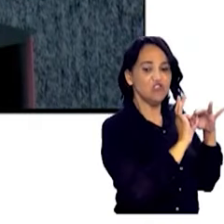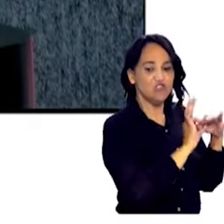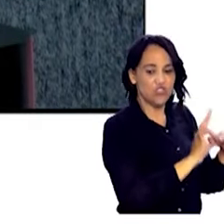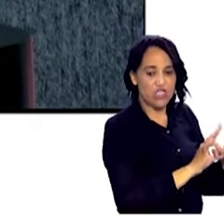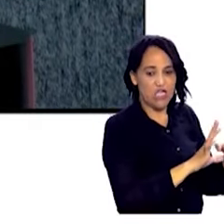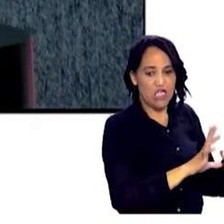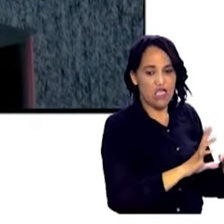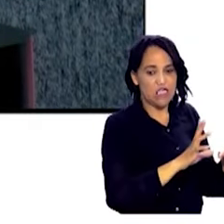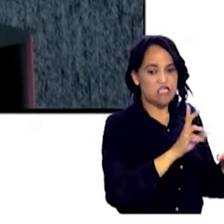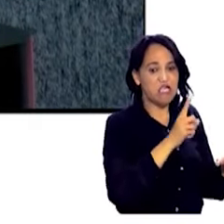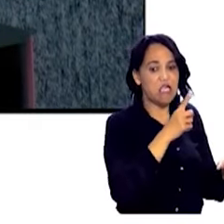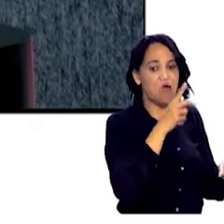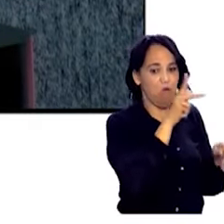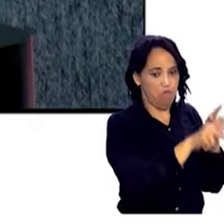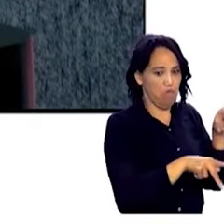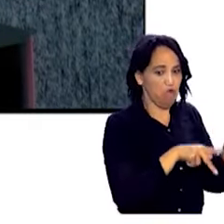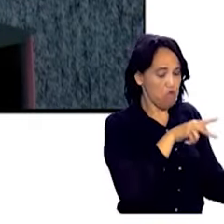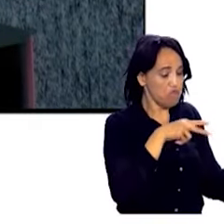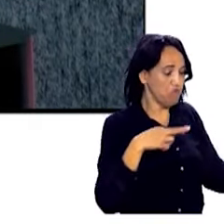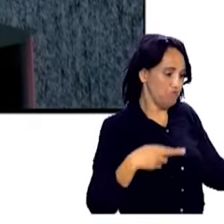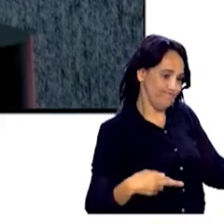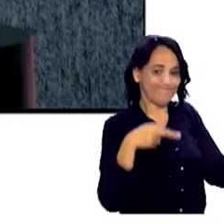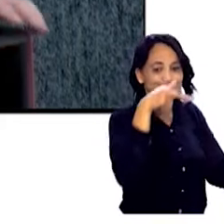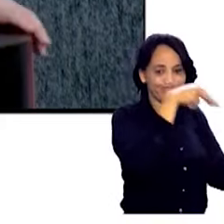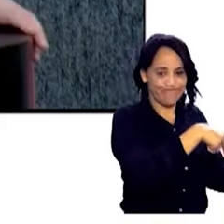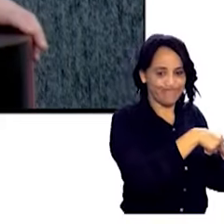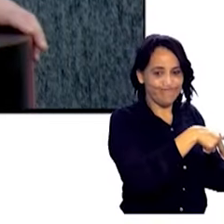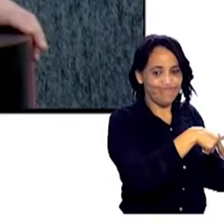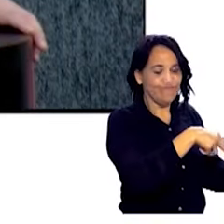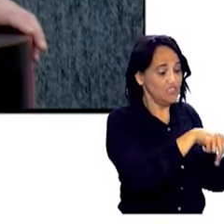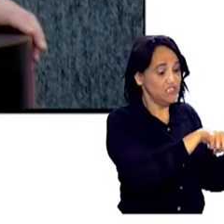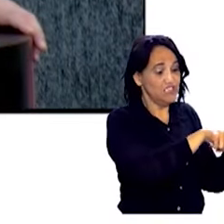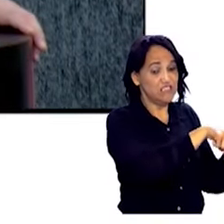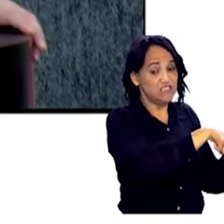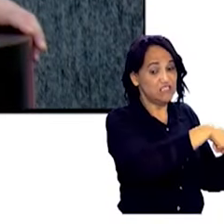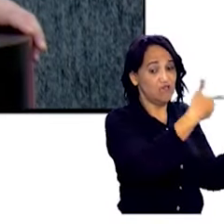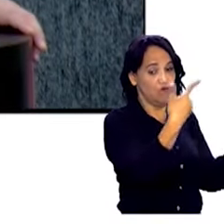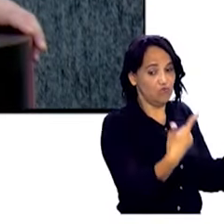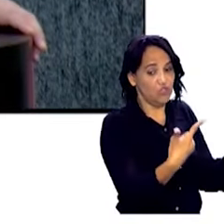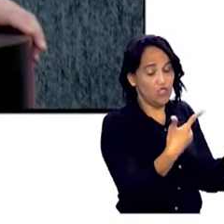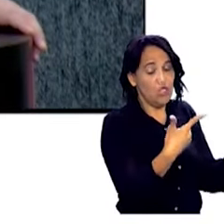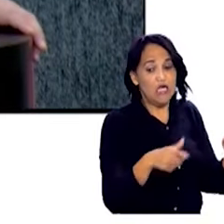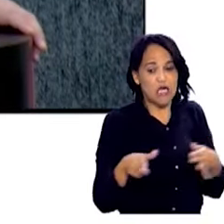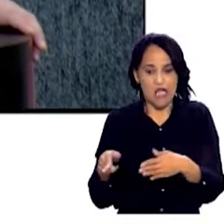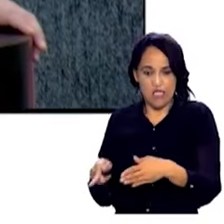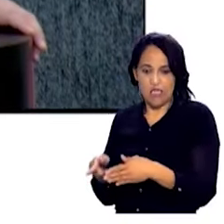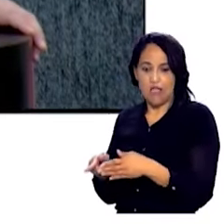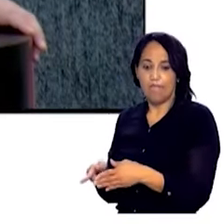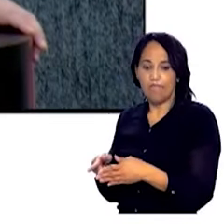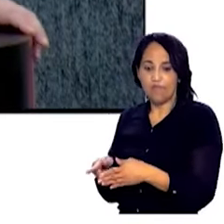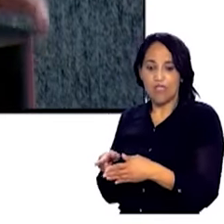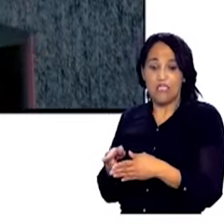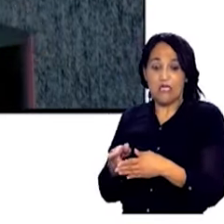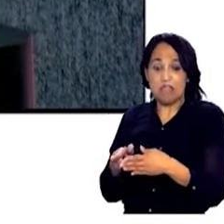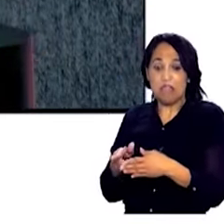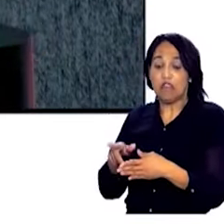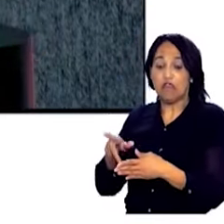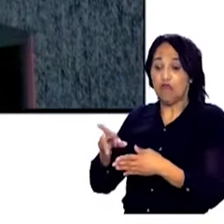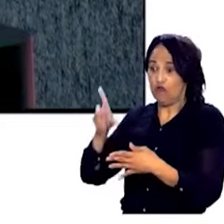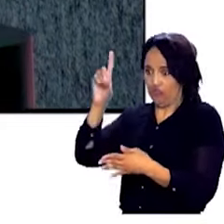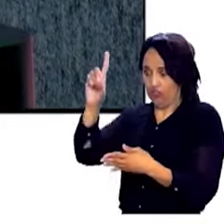recorra em segundo lugar no direito norte-americano no direito dos Estados Unidos